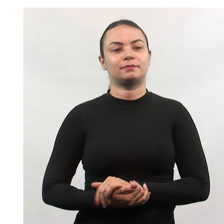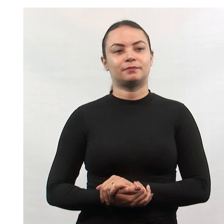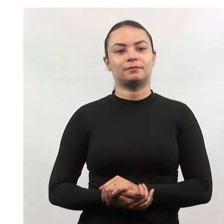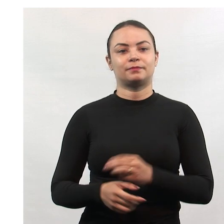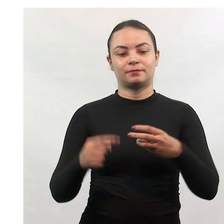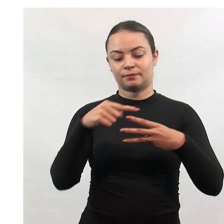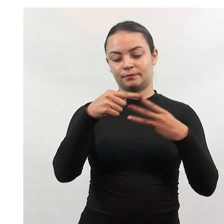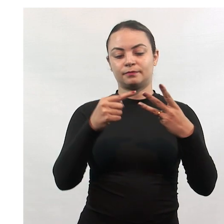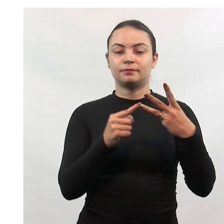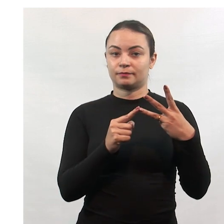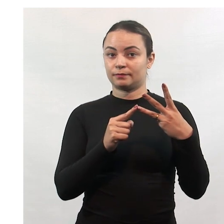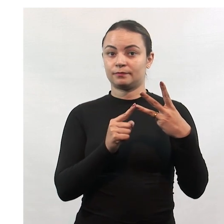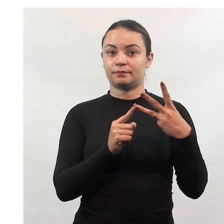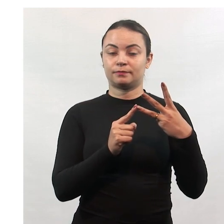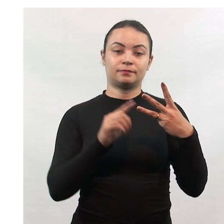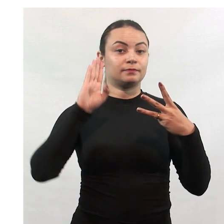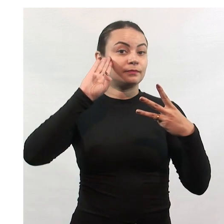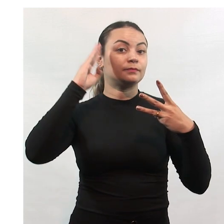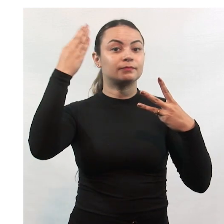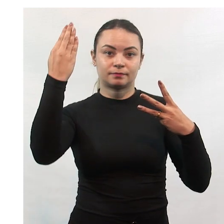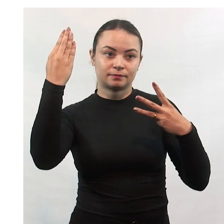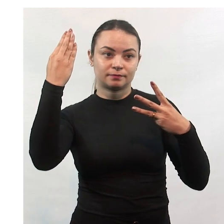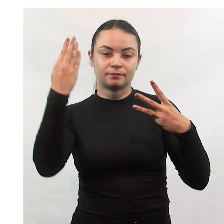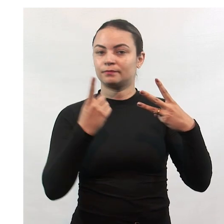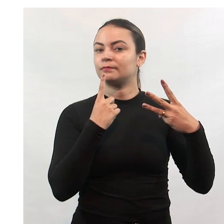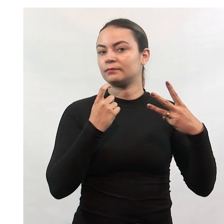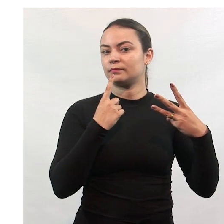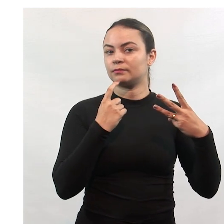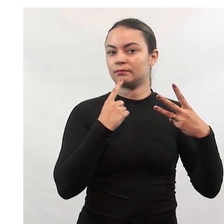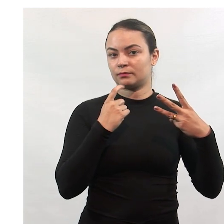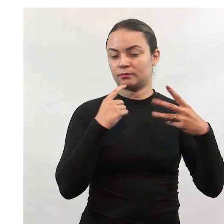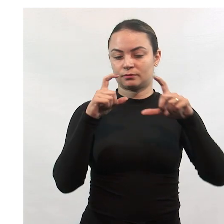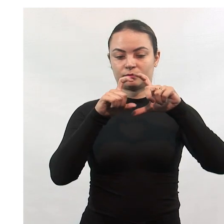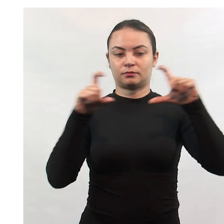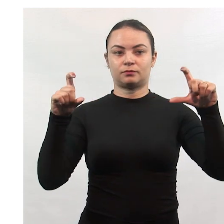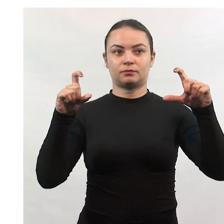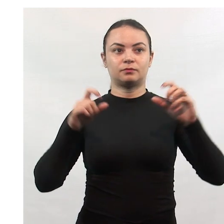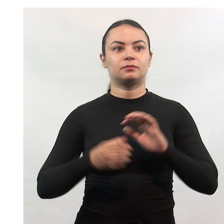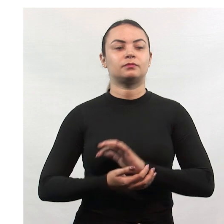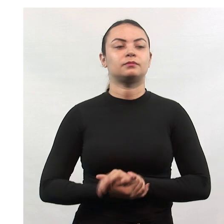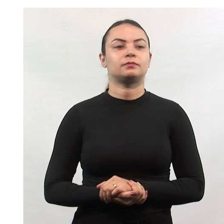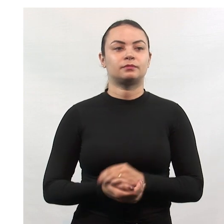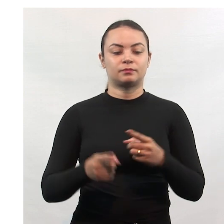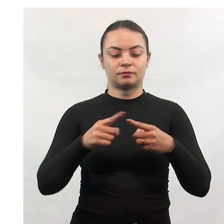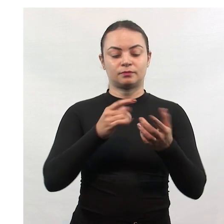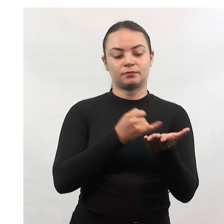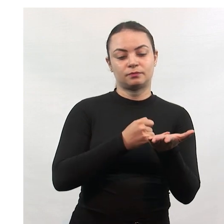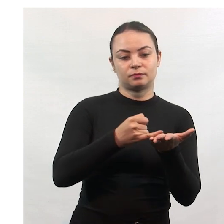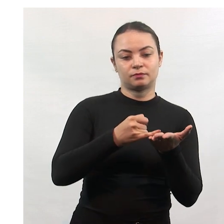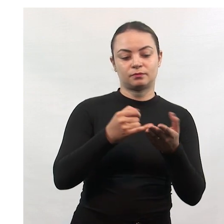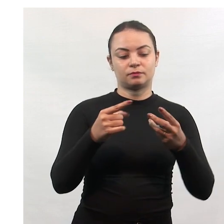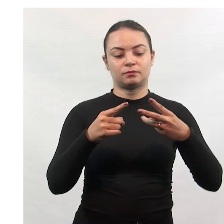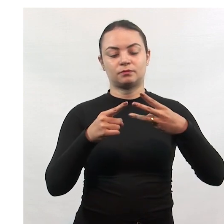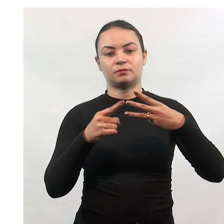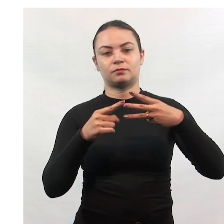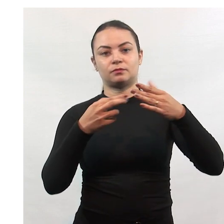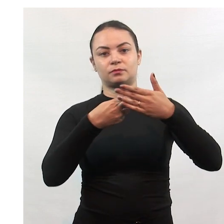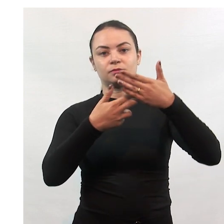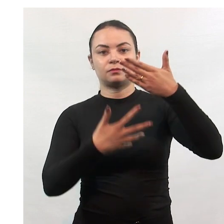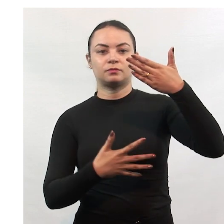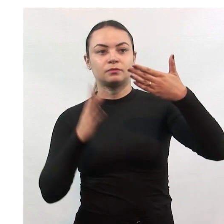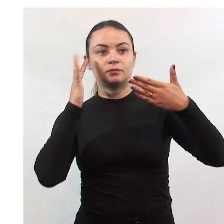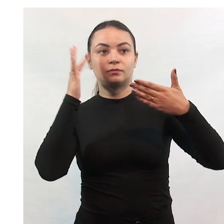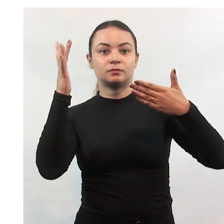aqui que a gente traz, que é o elemento introdução, referencial teórico e revisão de literatura, e